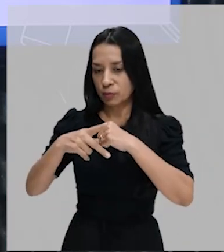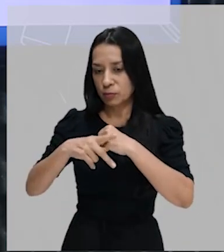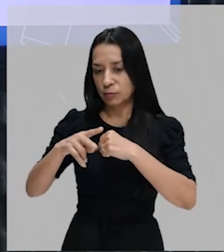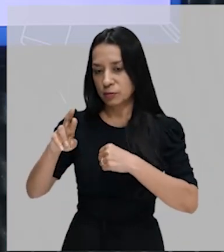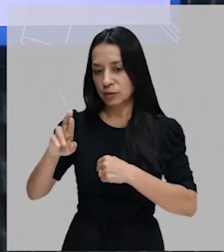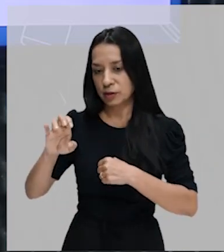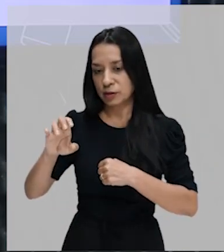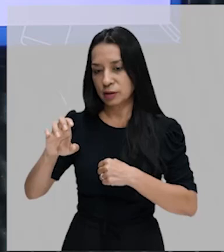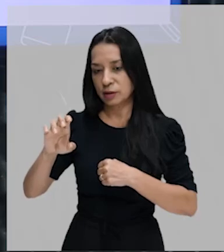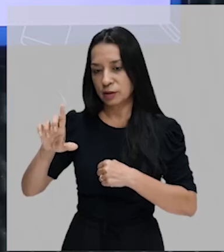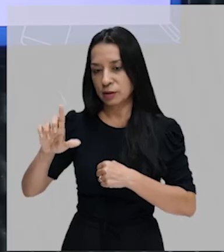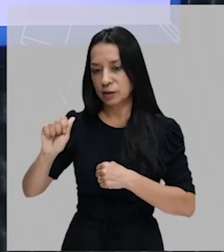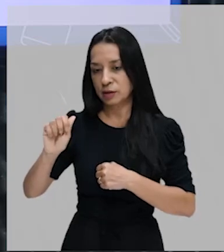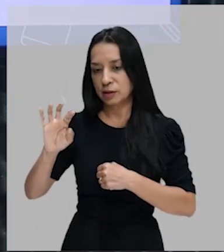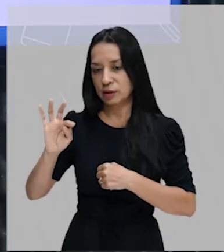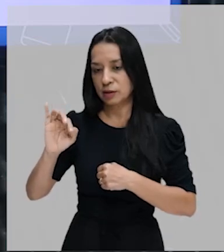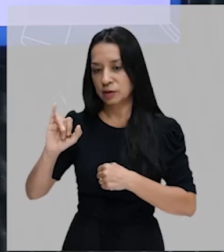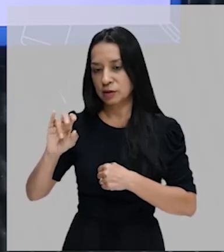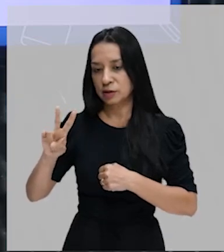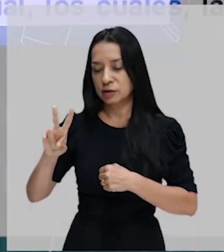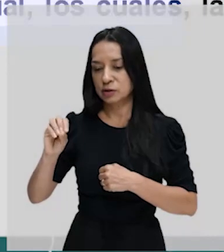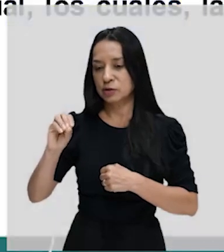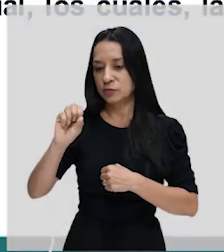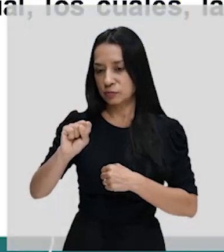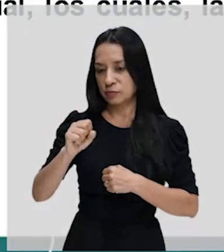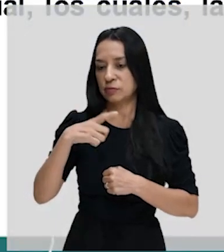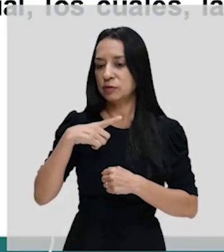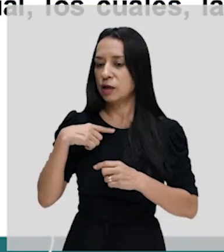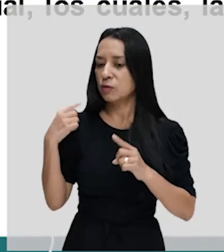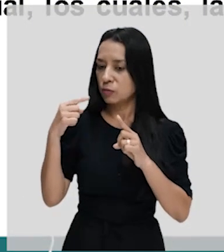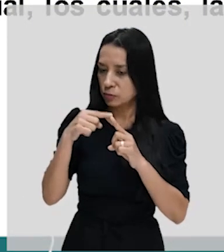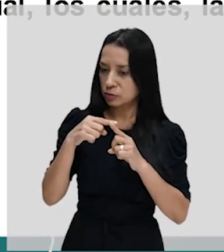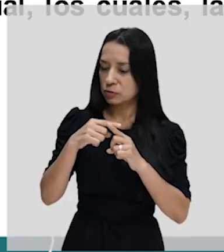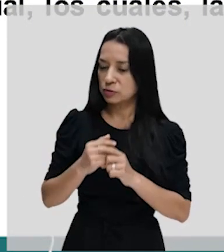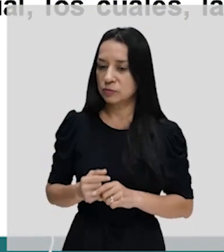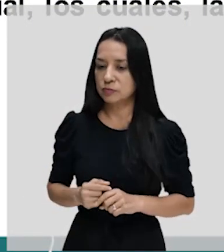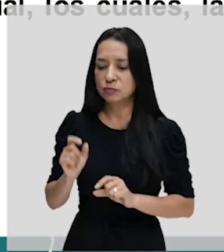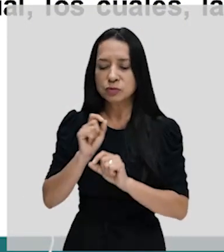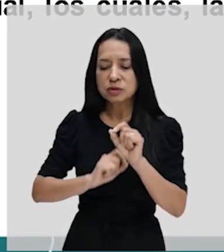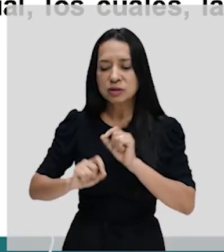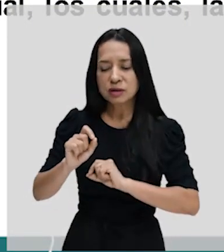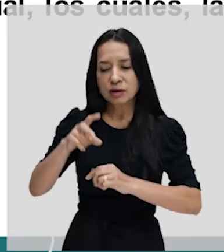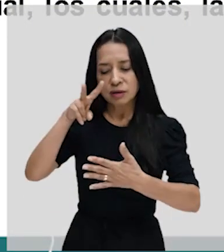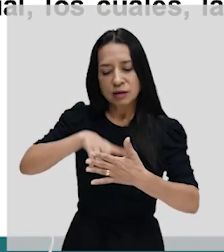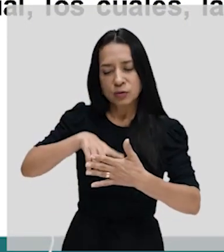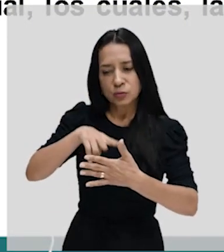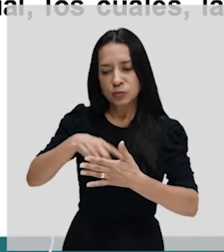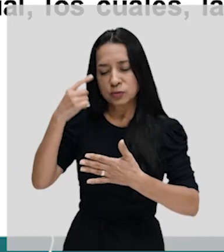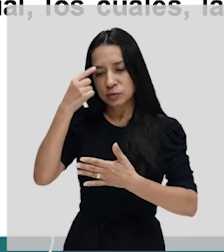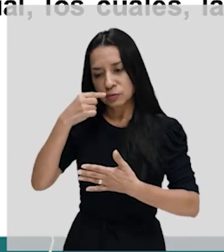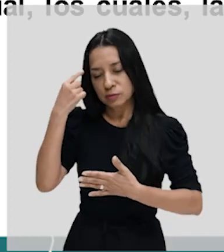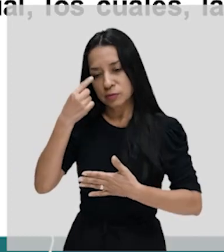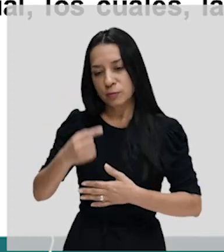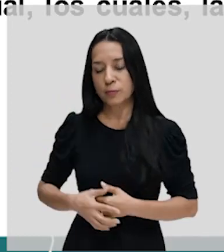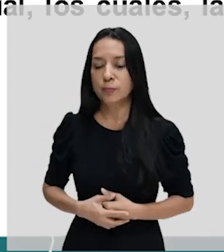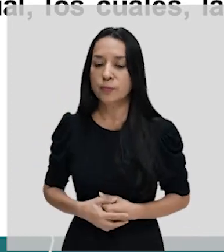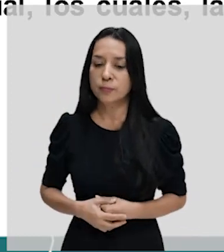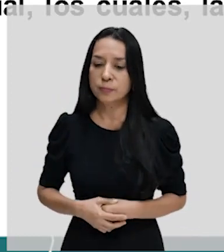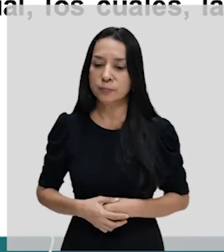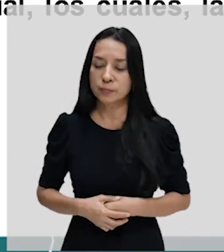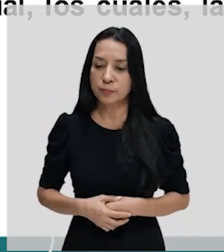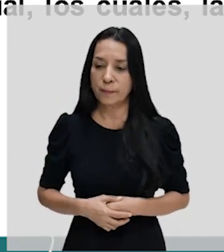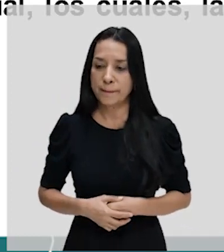pronombres relativos tienen la función de recuperar el nombre sustantivo de la